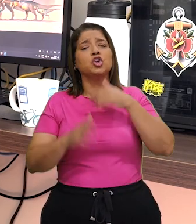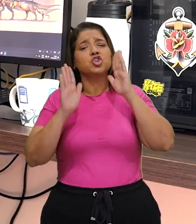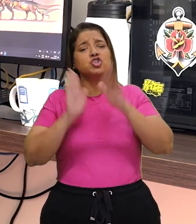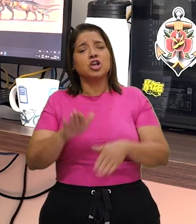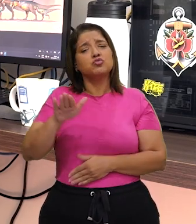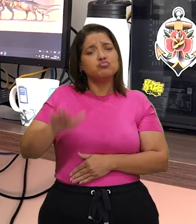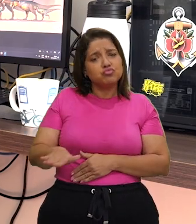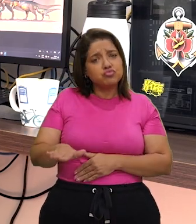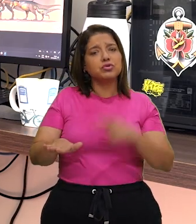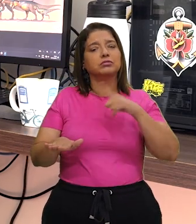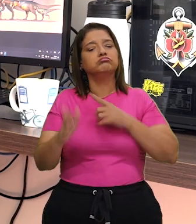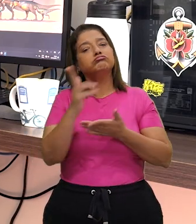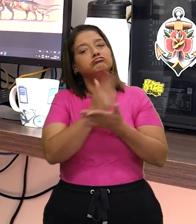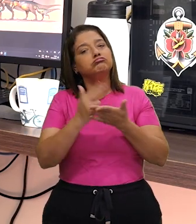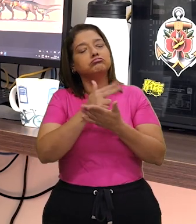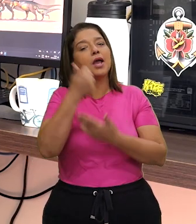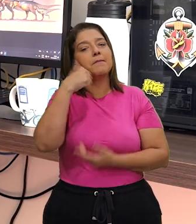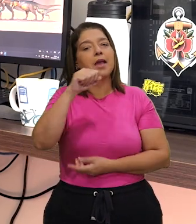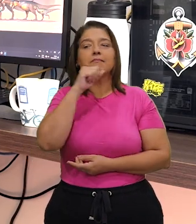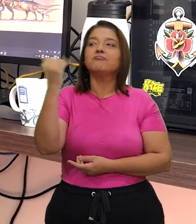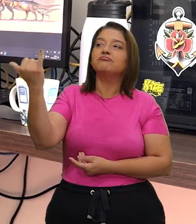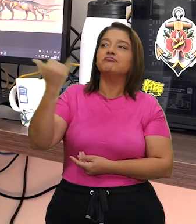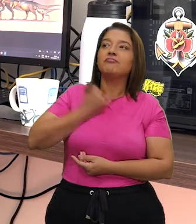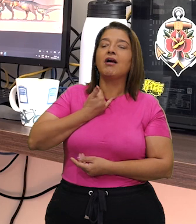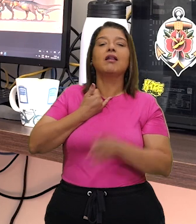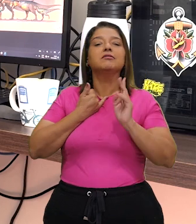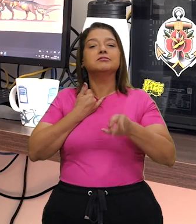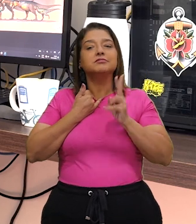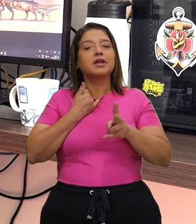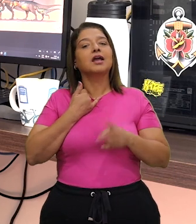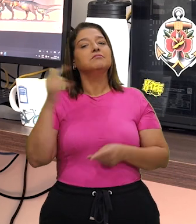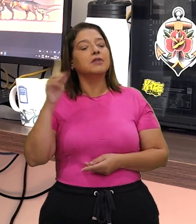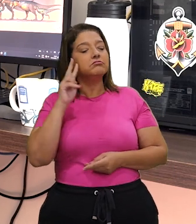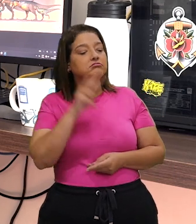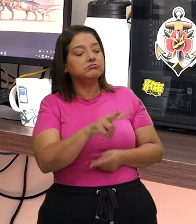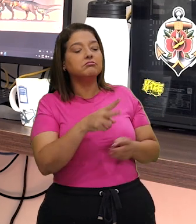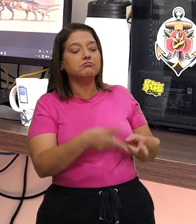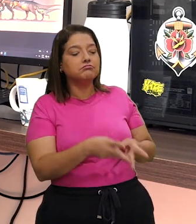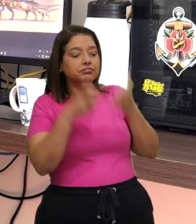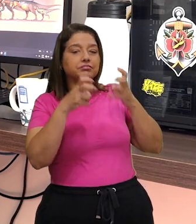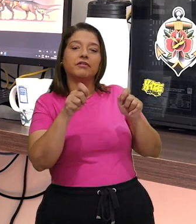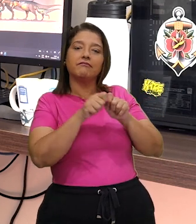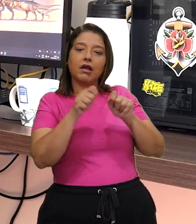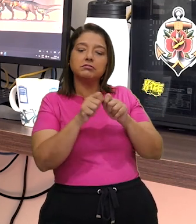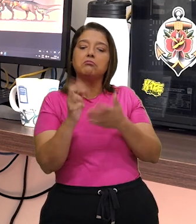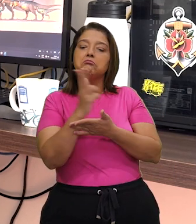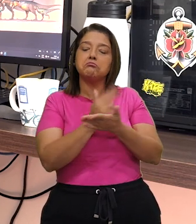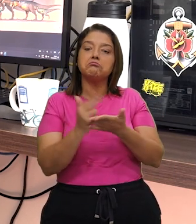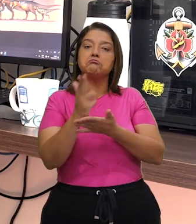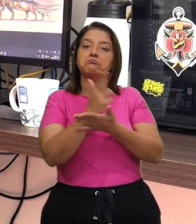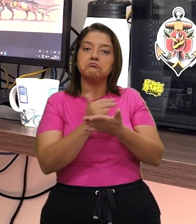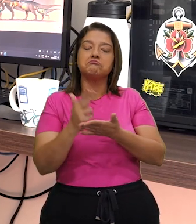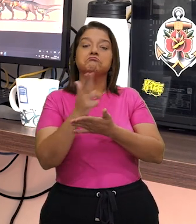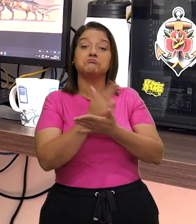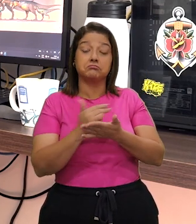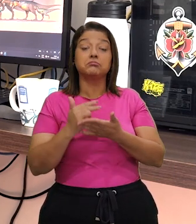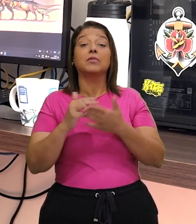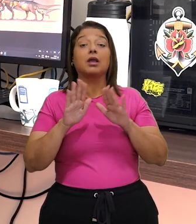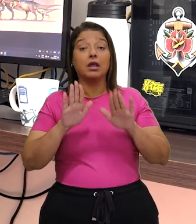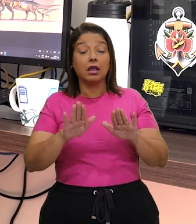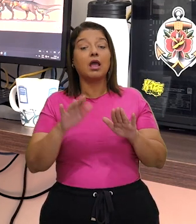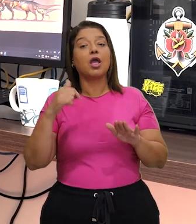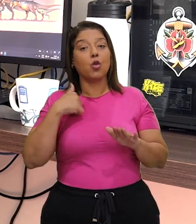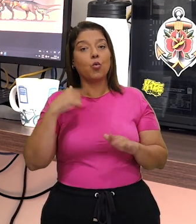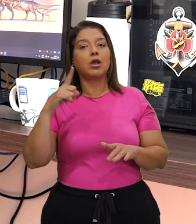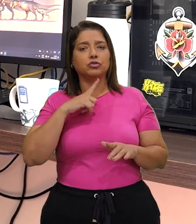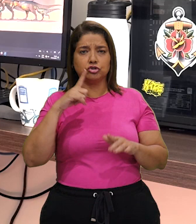coisas minha mãe falava que algumas formas ela já identificava eu tinha algumas alguns hiper